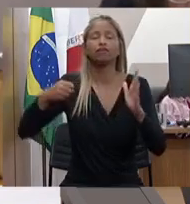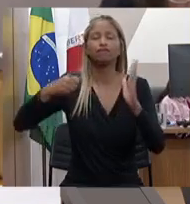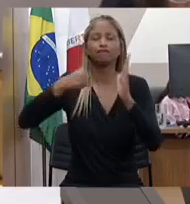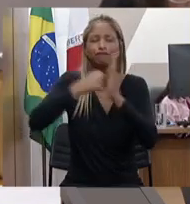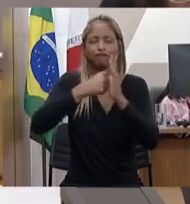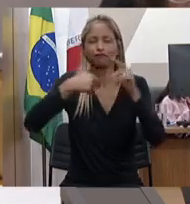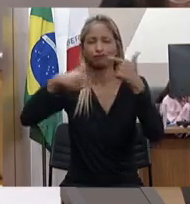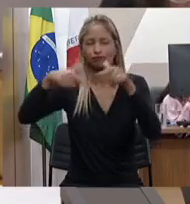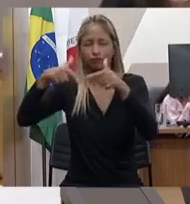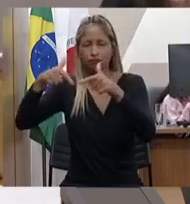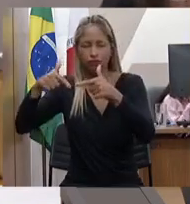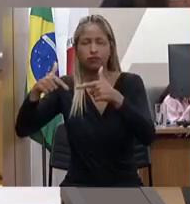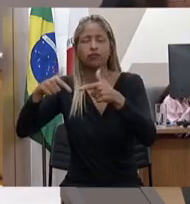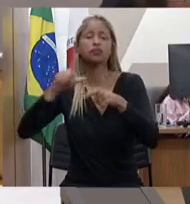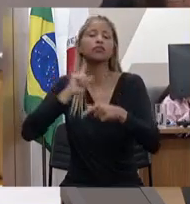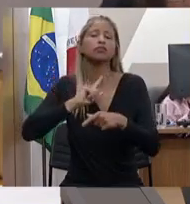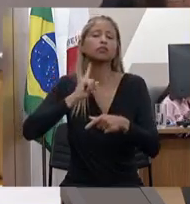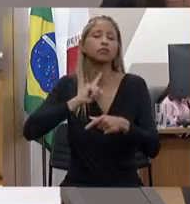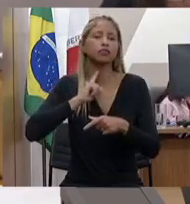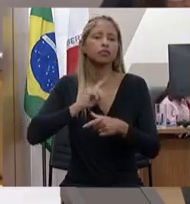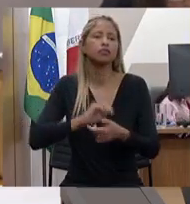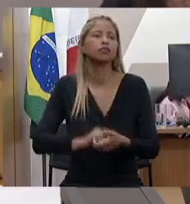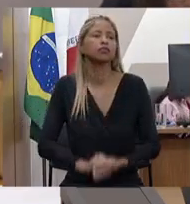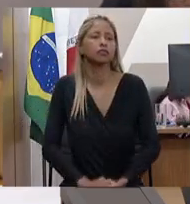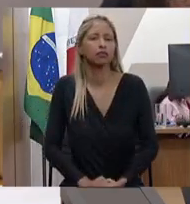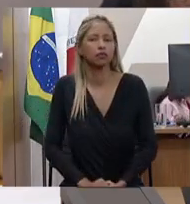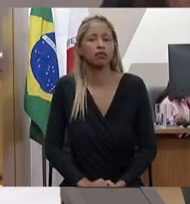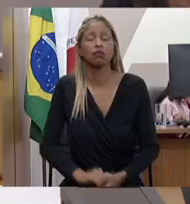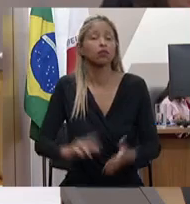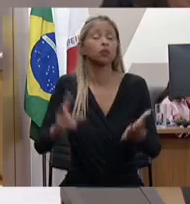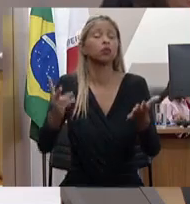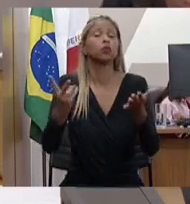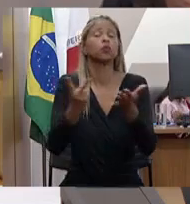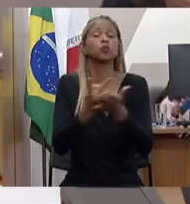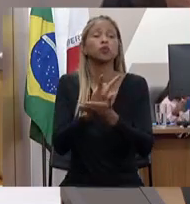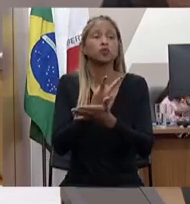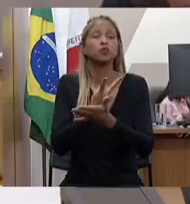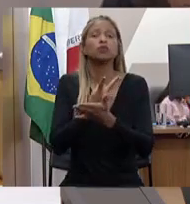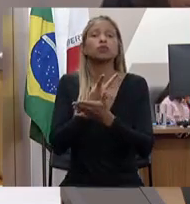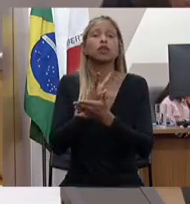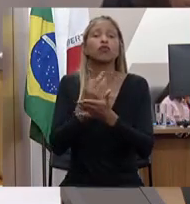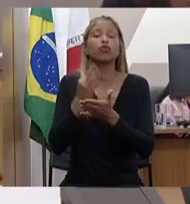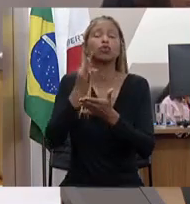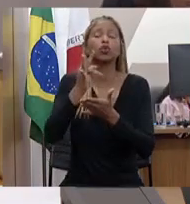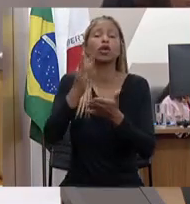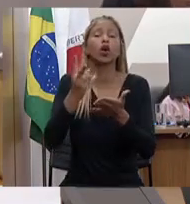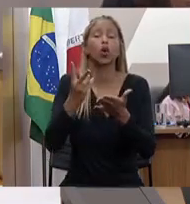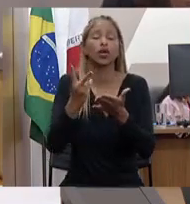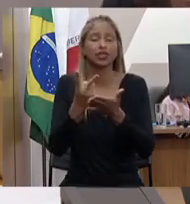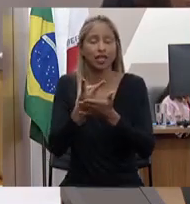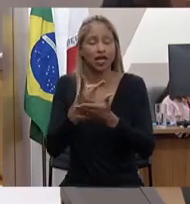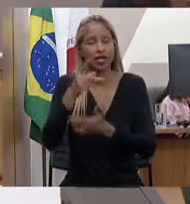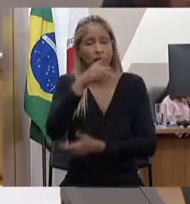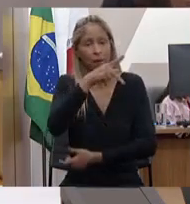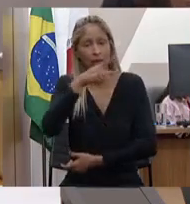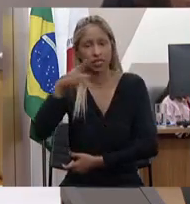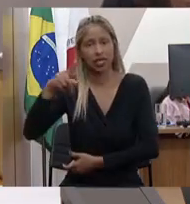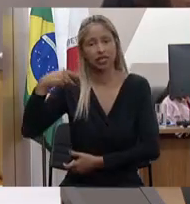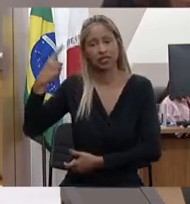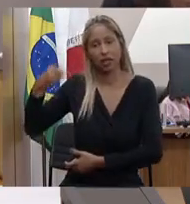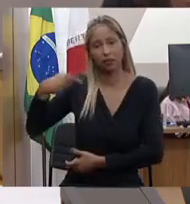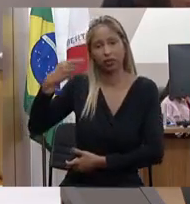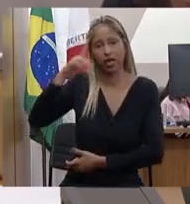do Trabalho no Brasil e em Minas Gerais situação e consequências sobre a presidência do deputado